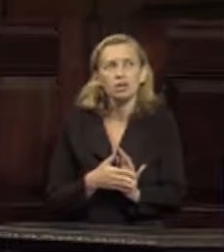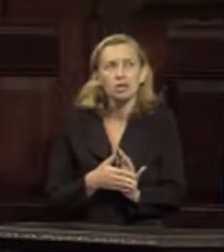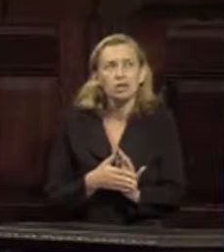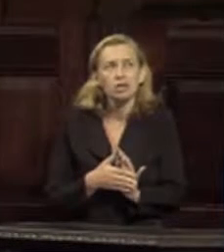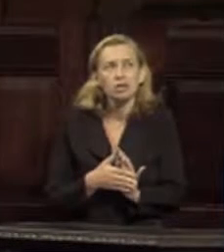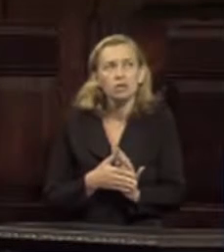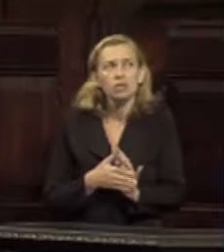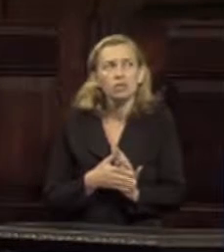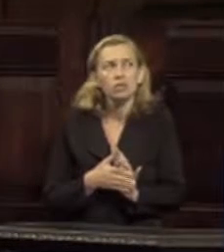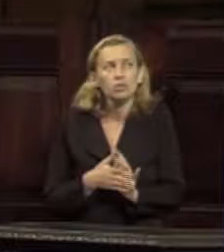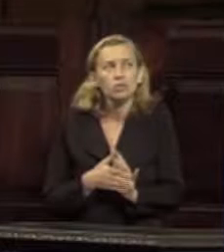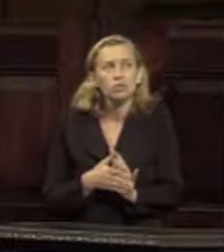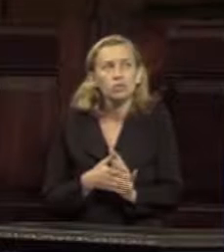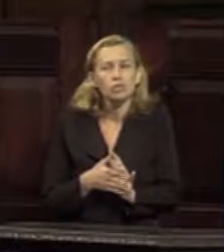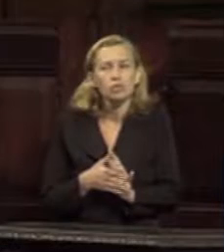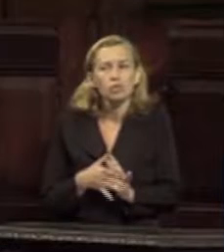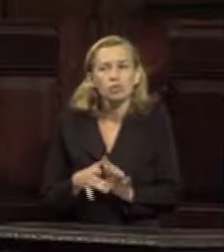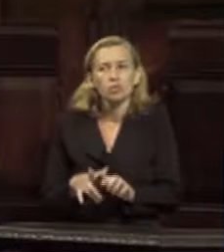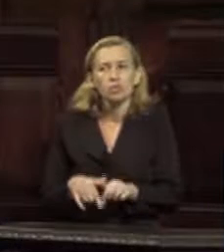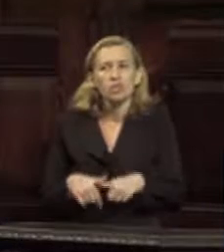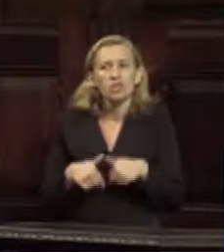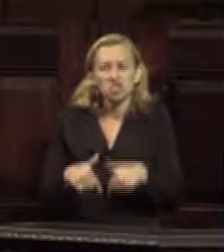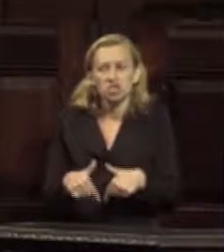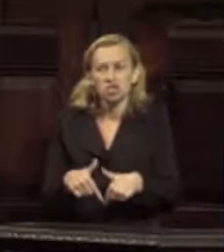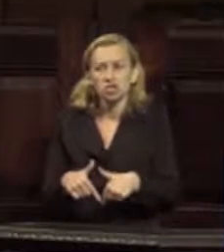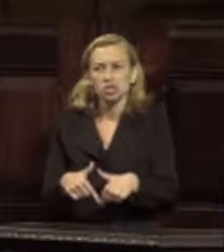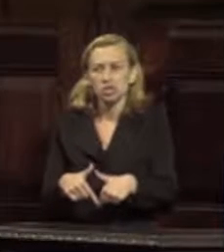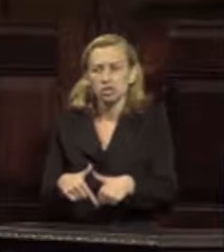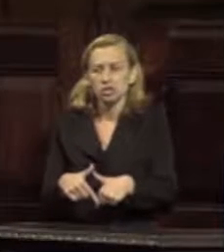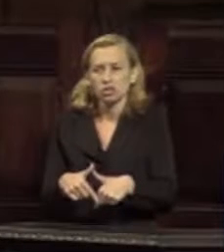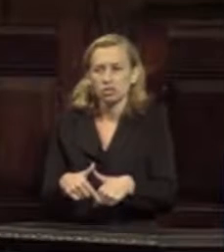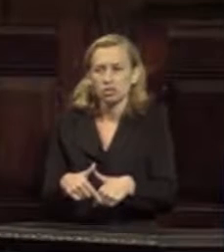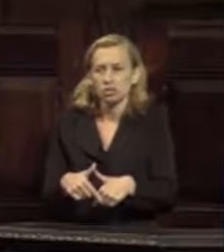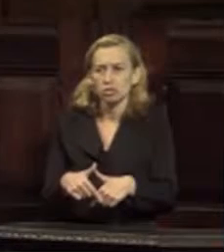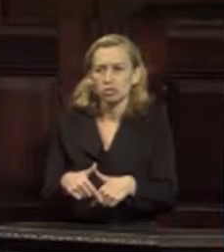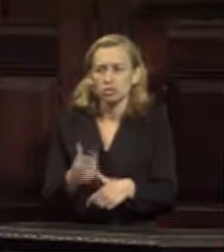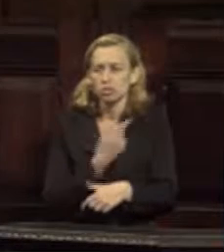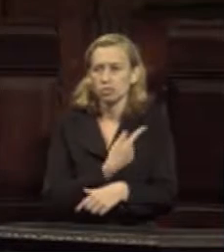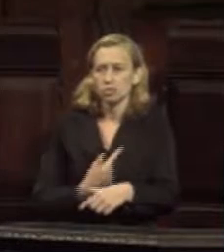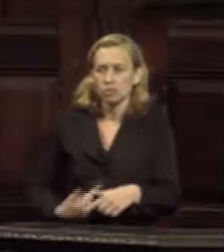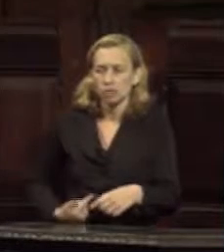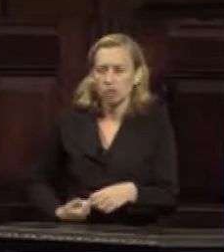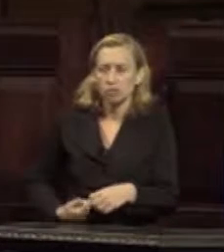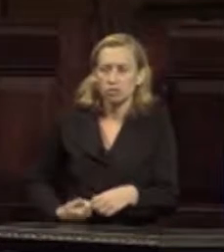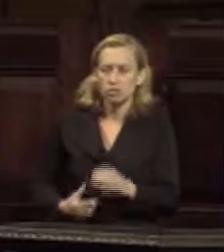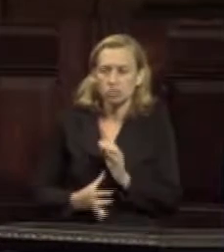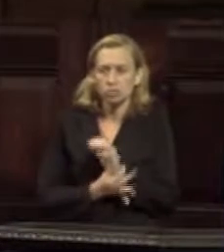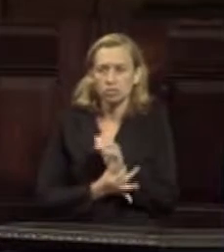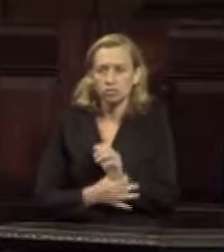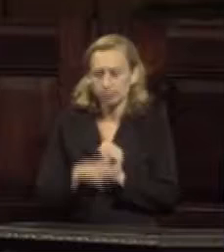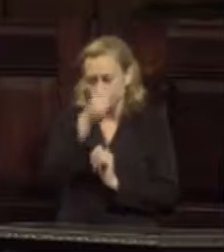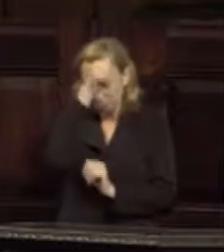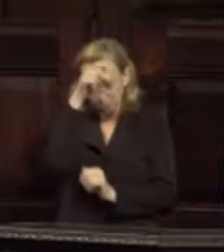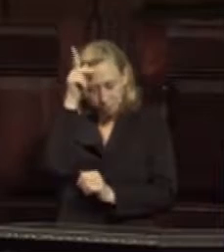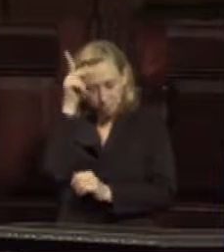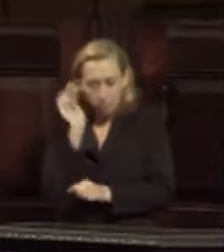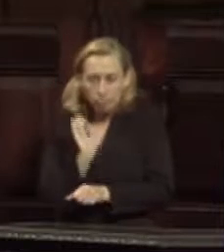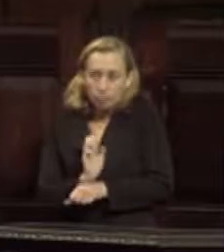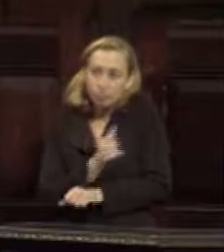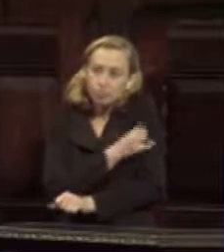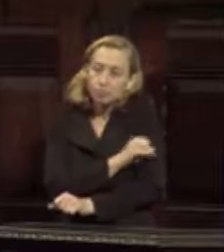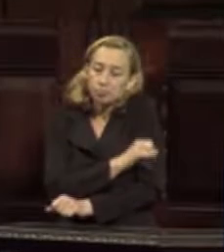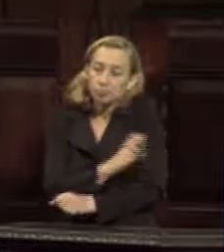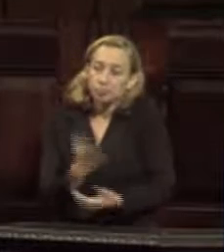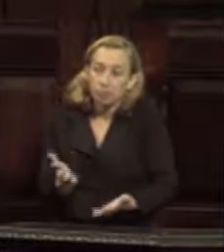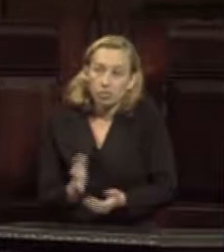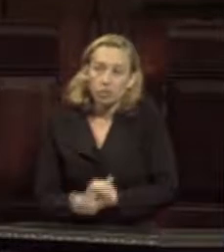governo Pezão em realmente zelar pela segurança pública do Estado do Rio de Janeiro. Isso que está sendo